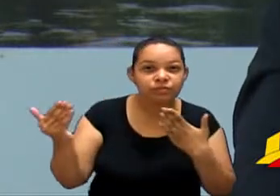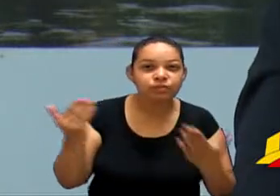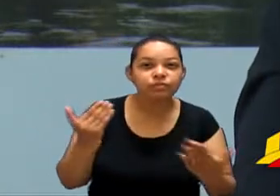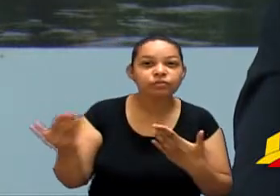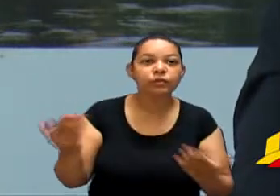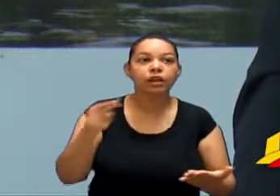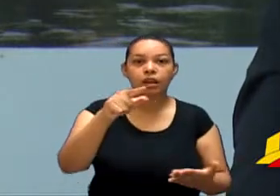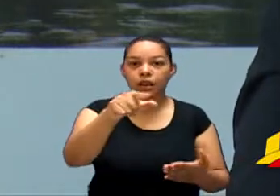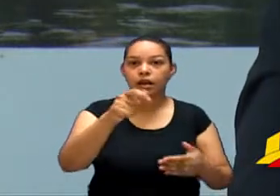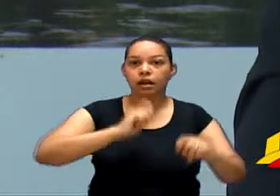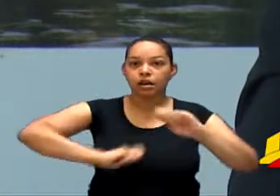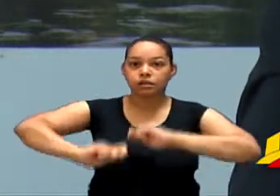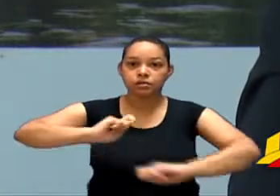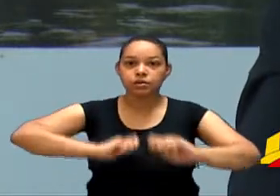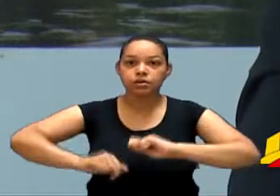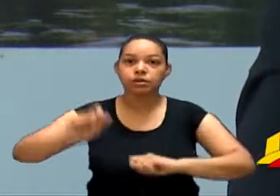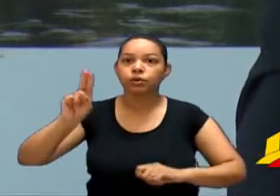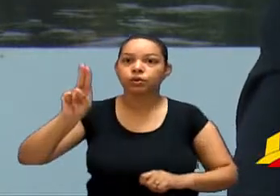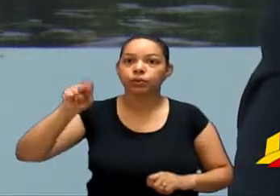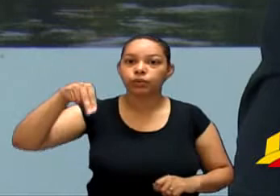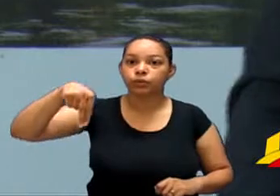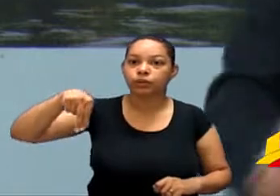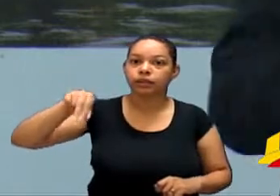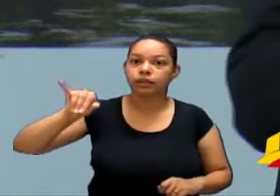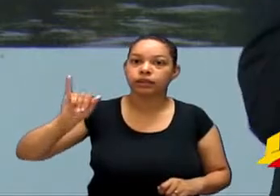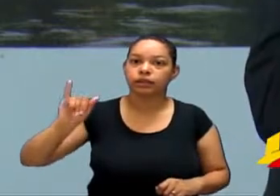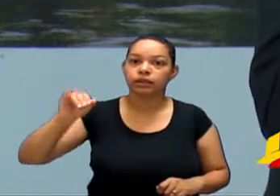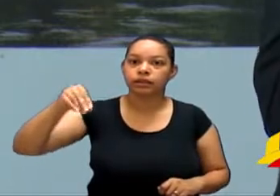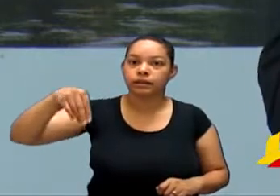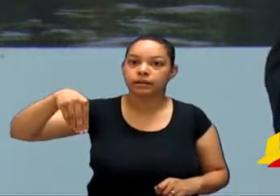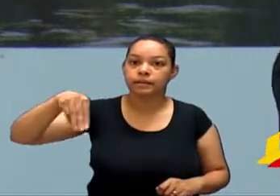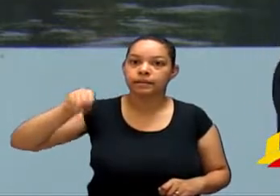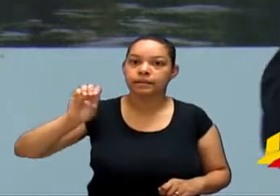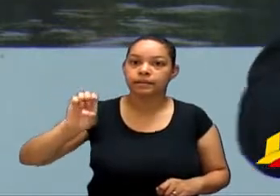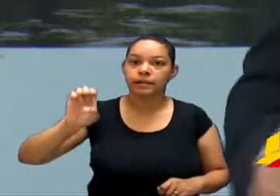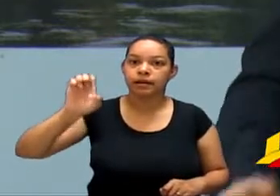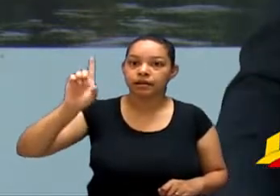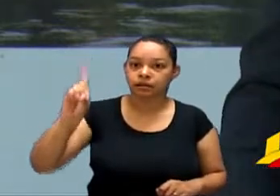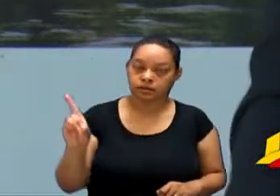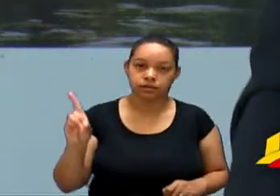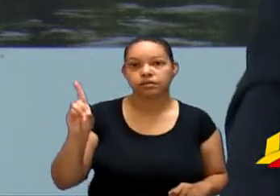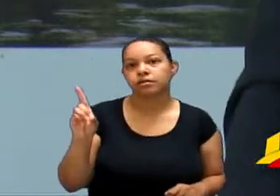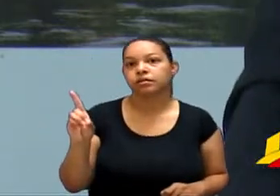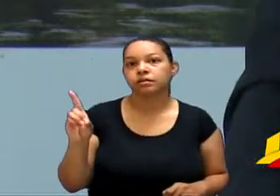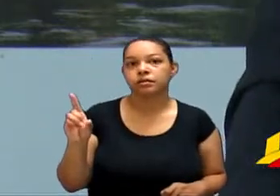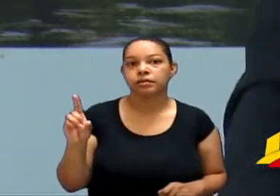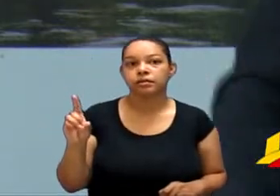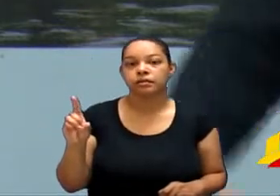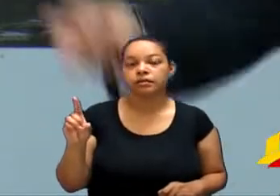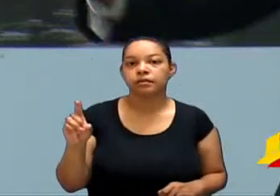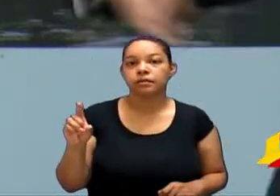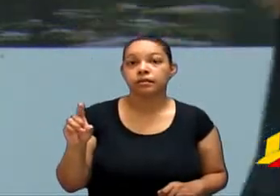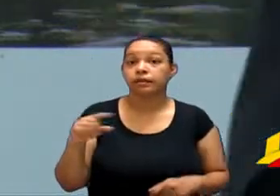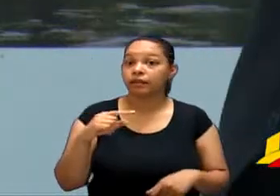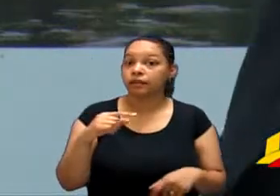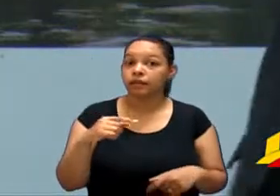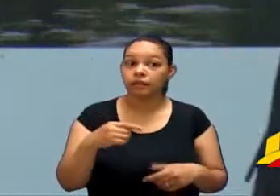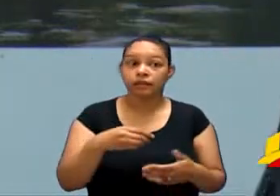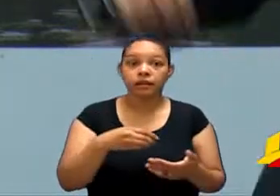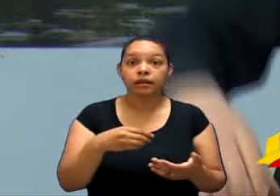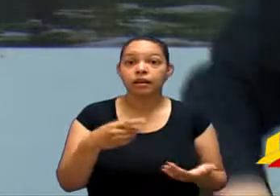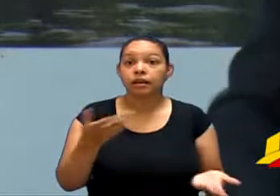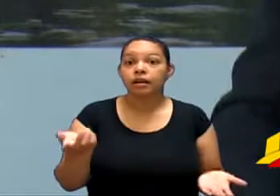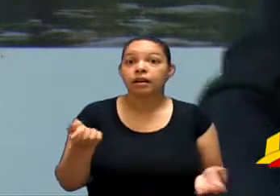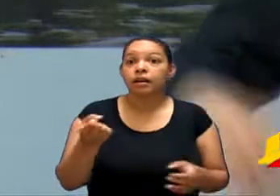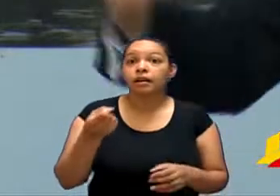da Unimed e verão que provavelmente vai ter a distribuição de lucro sim da cooperativa no final do ano a mil cresce